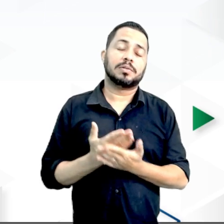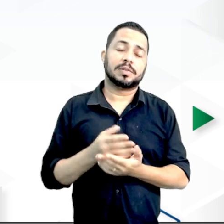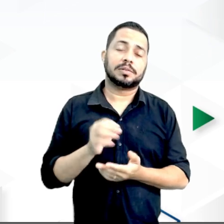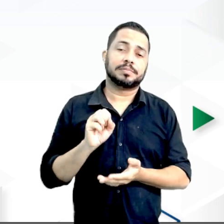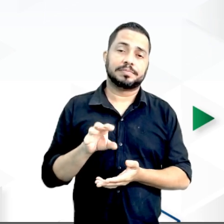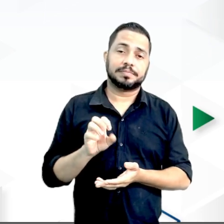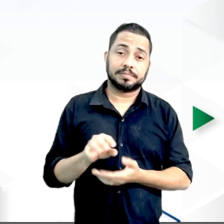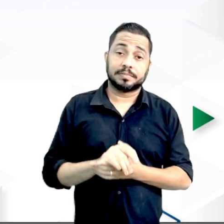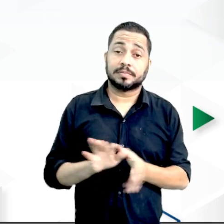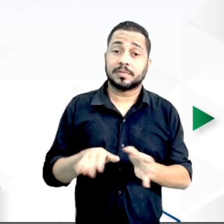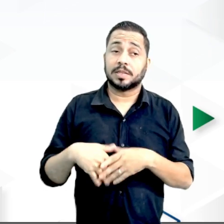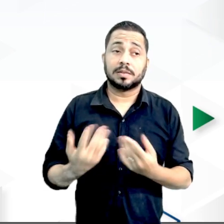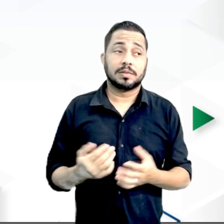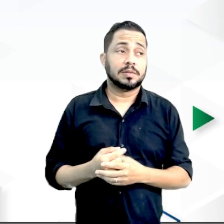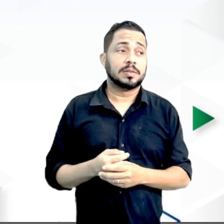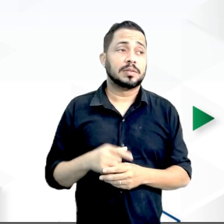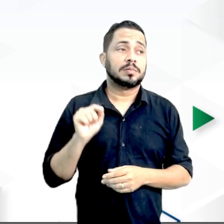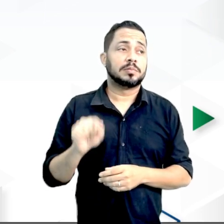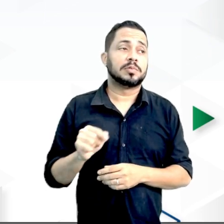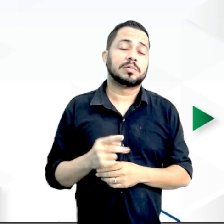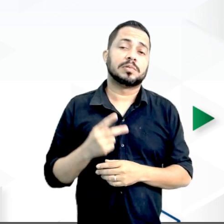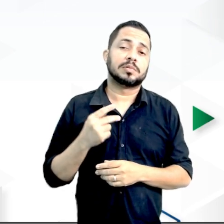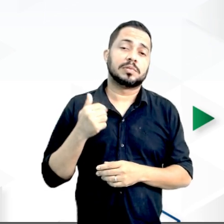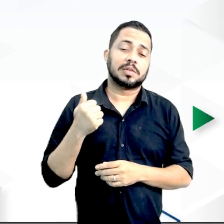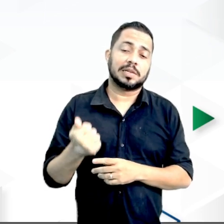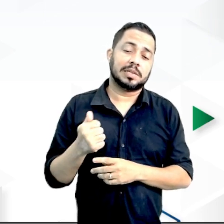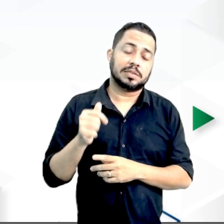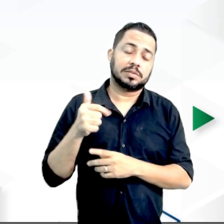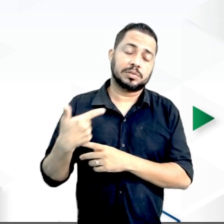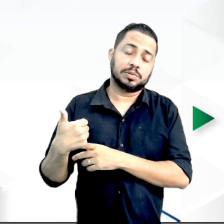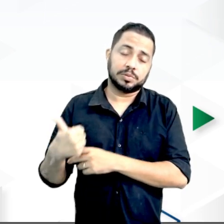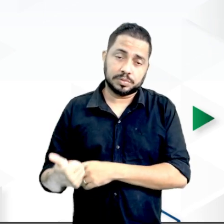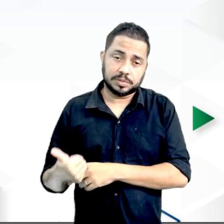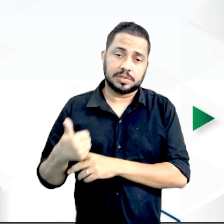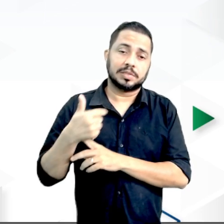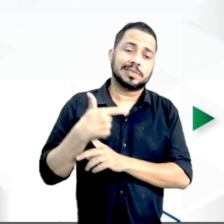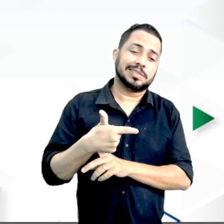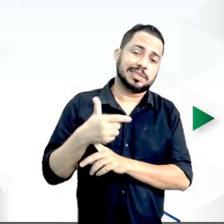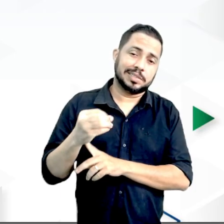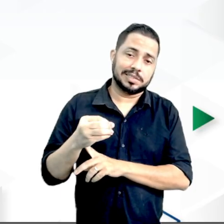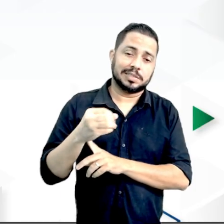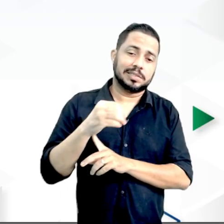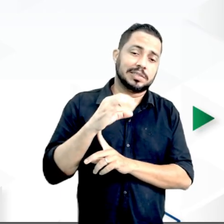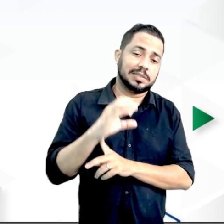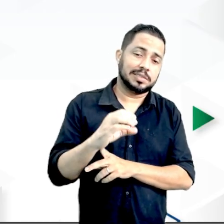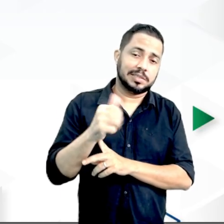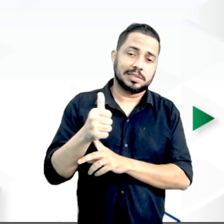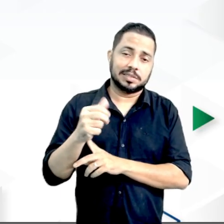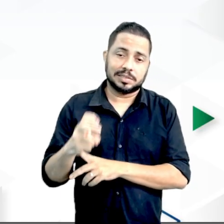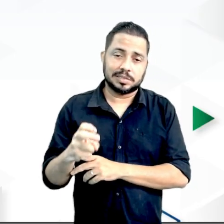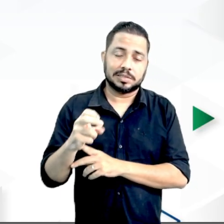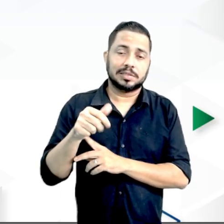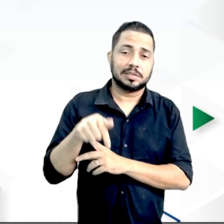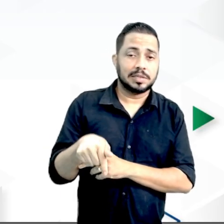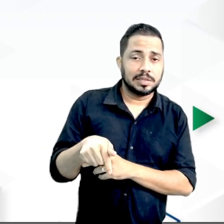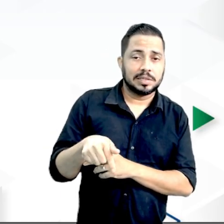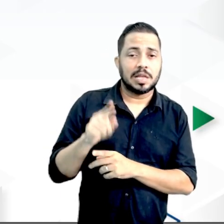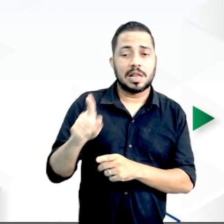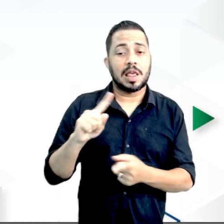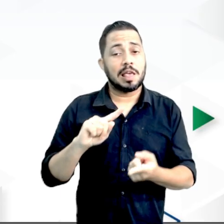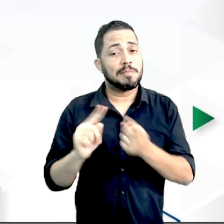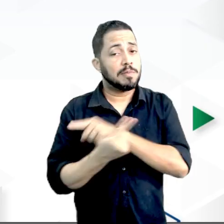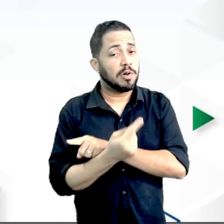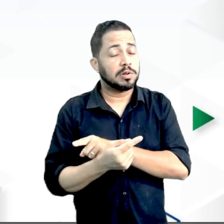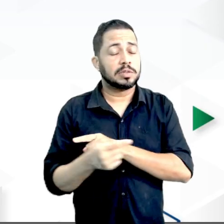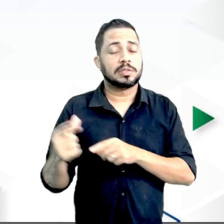em um sistema cartesiano, os pontos A, 12, 10 e C, 15 e 7 são vértices opostos